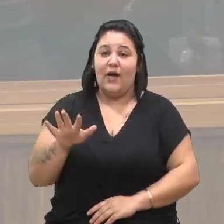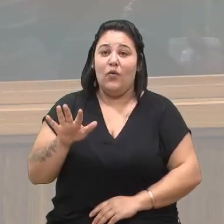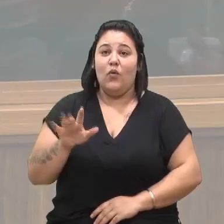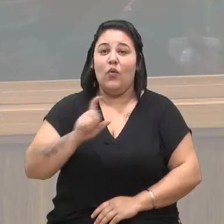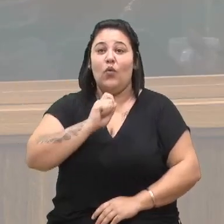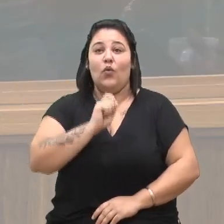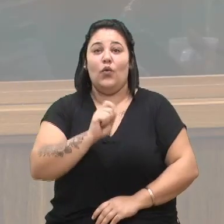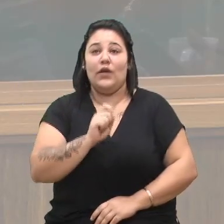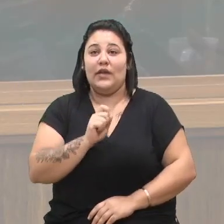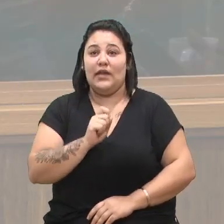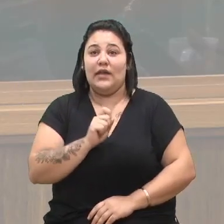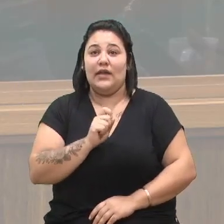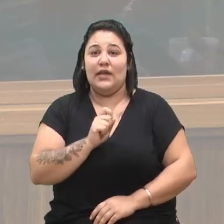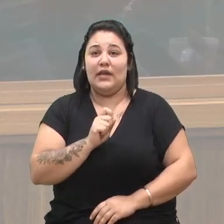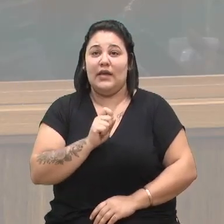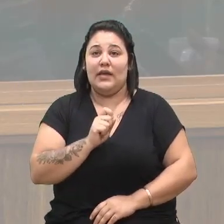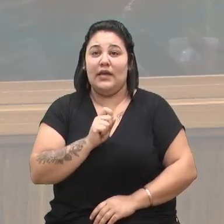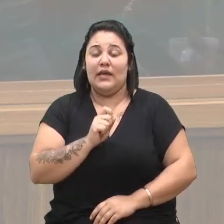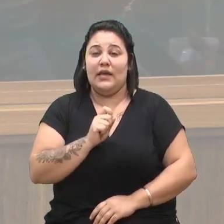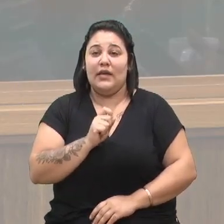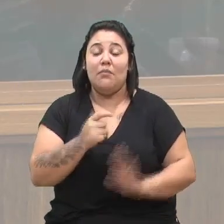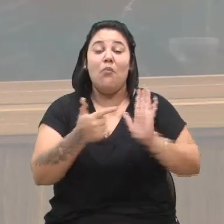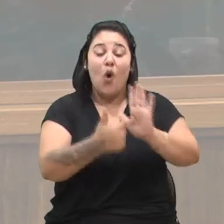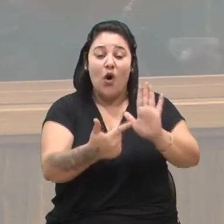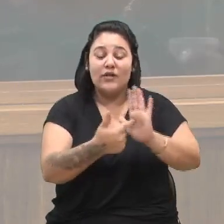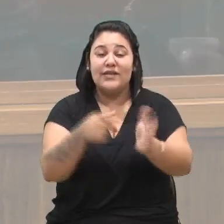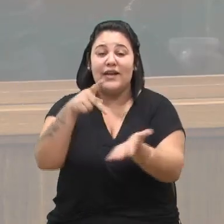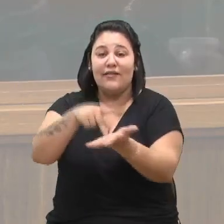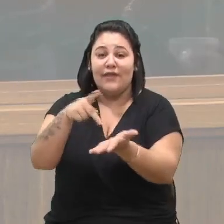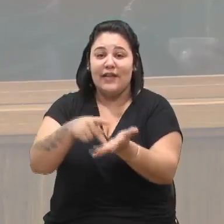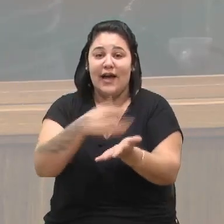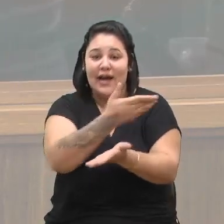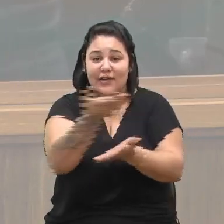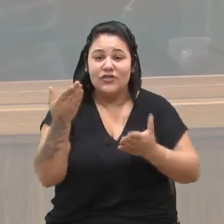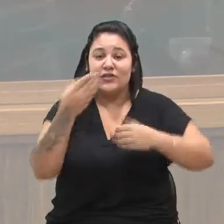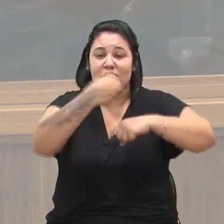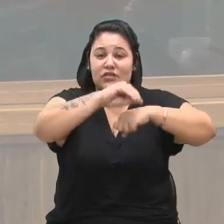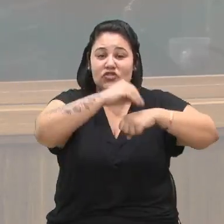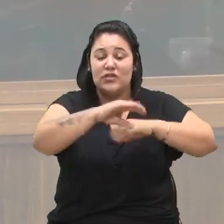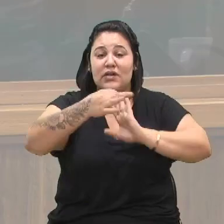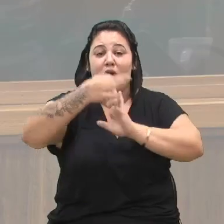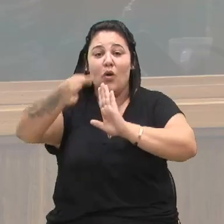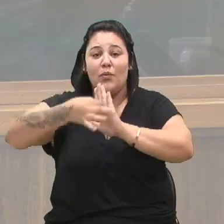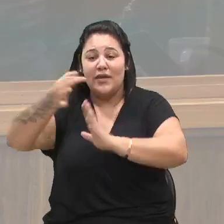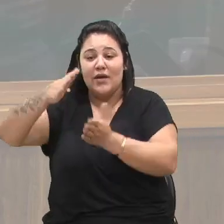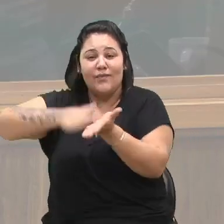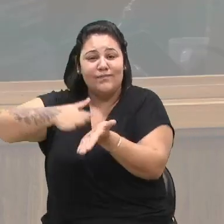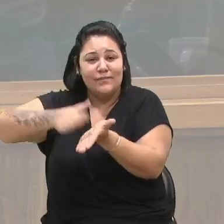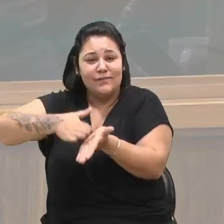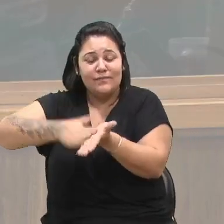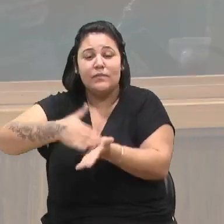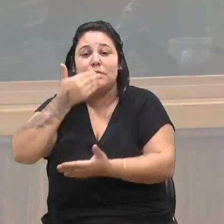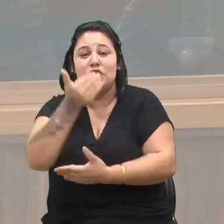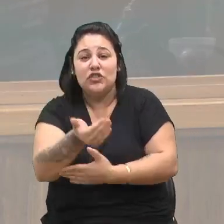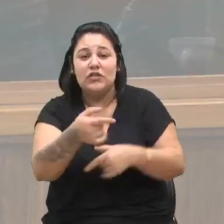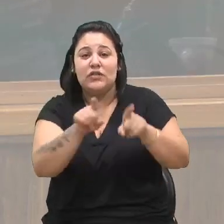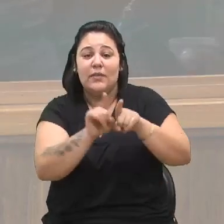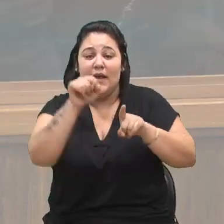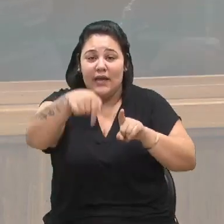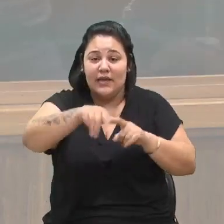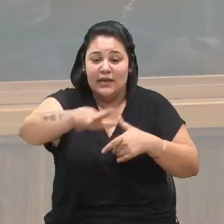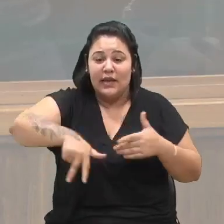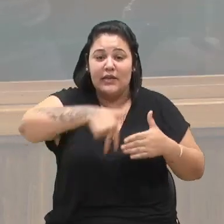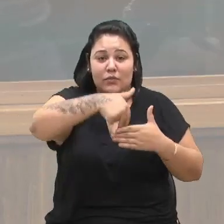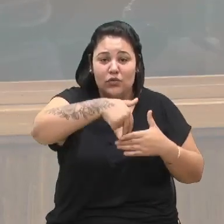que reverbera e reverte-se em nossas indicações, em nossas reivindicações aqui na